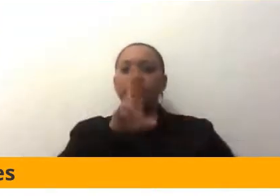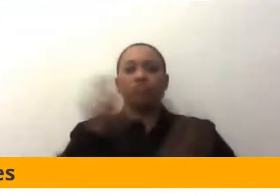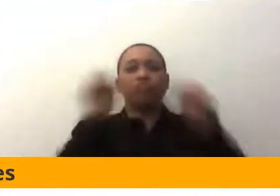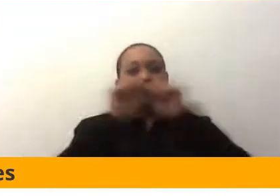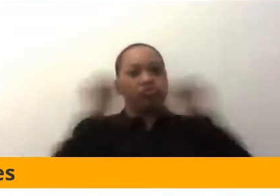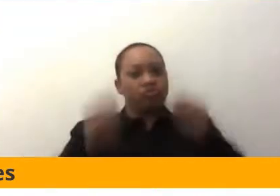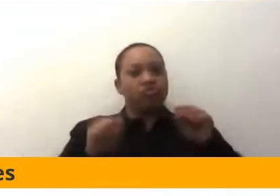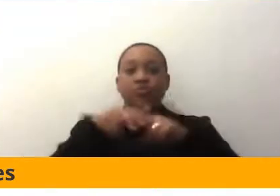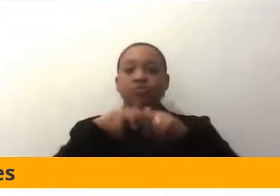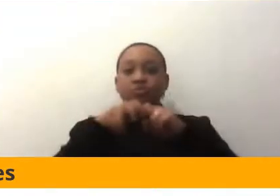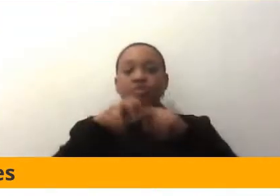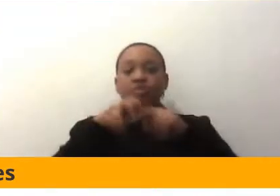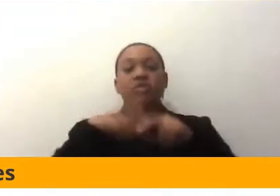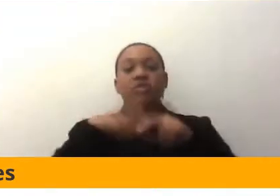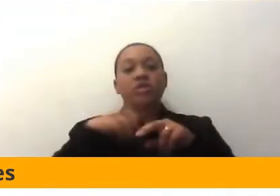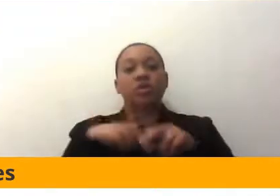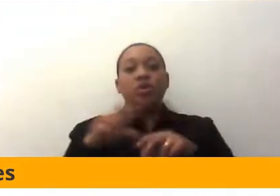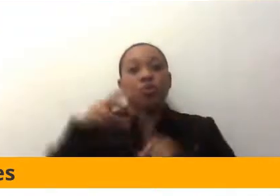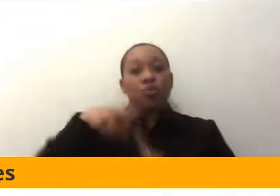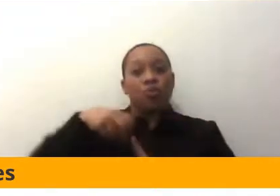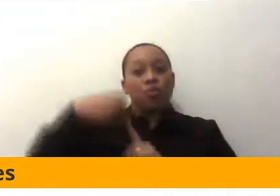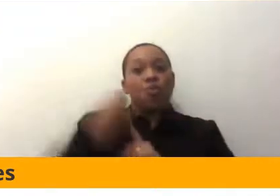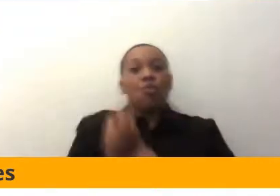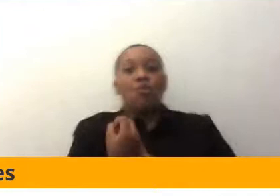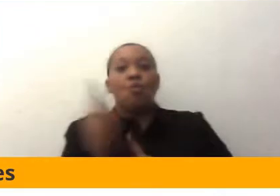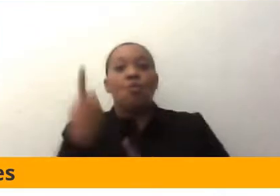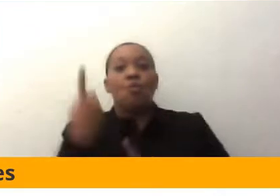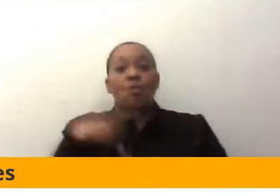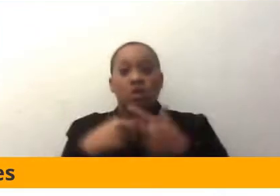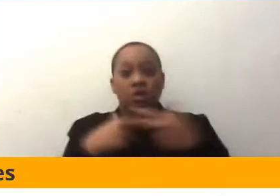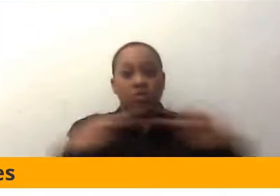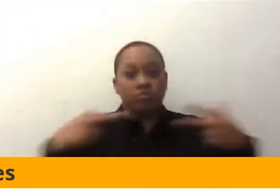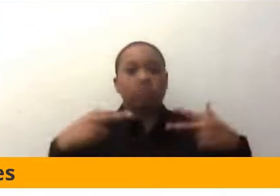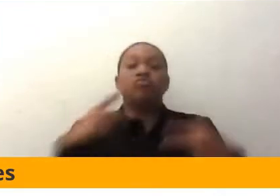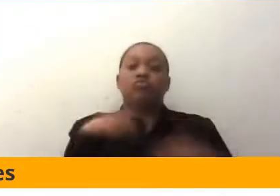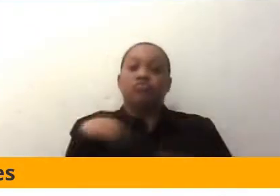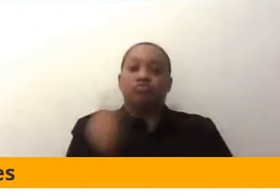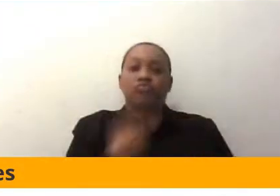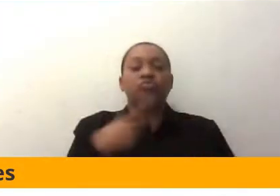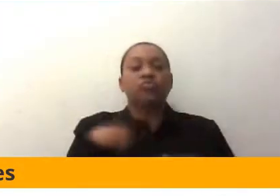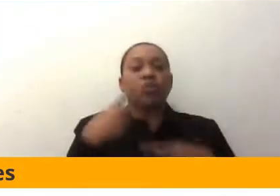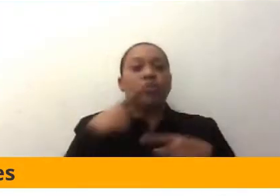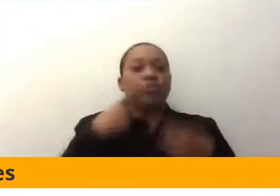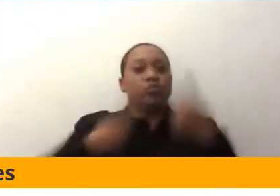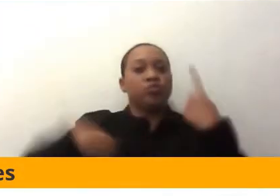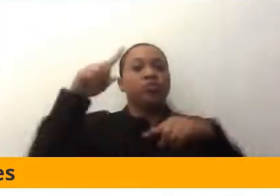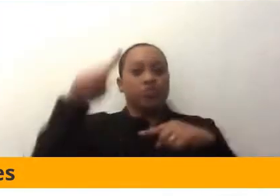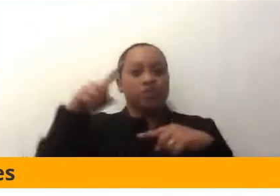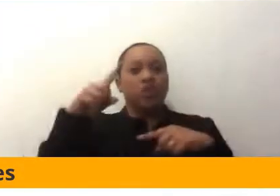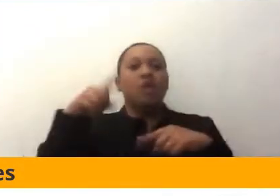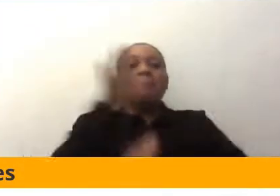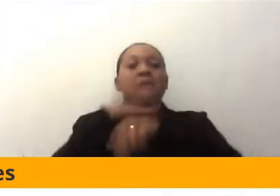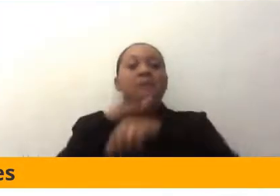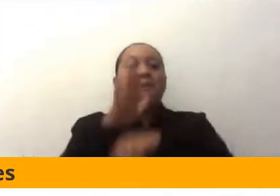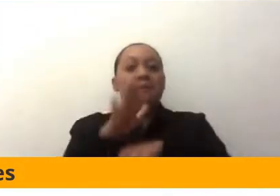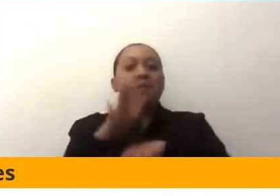das coisas que a gente tem utilizado no tratamento, e com muito sucesso, saíram alguns